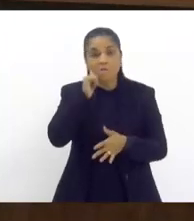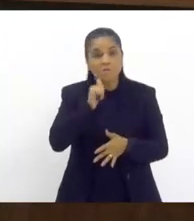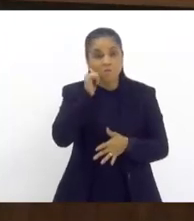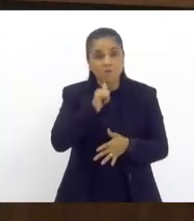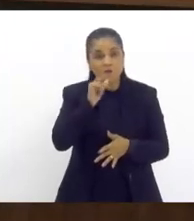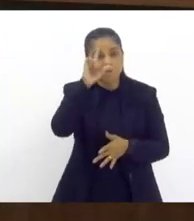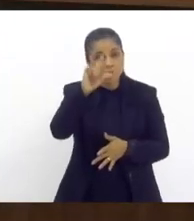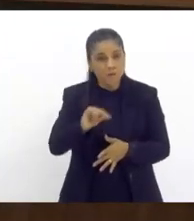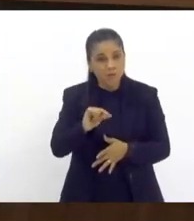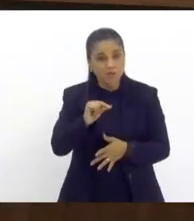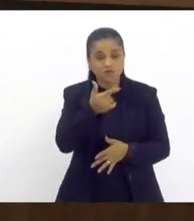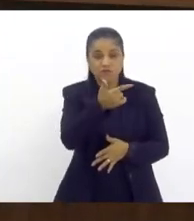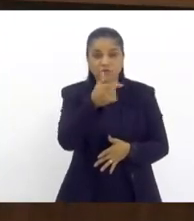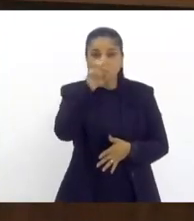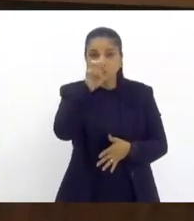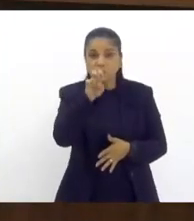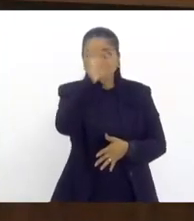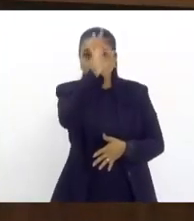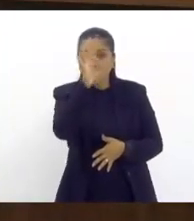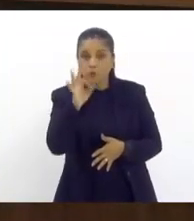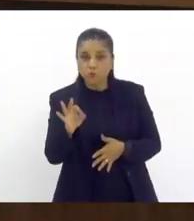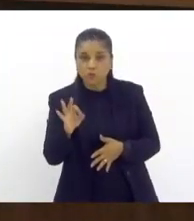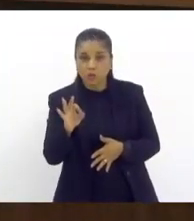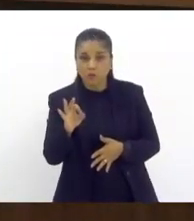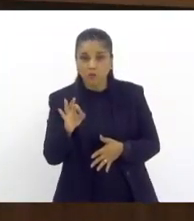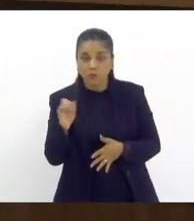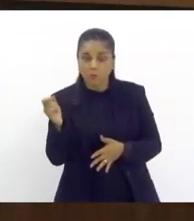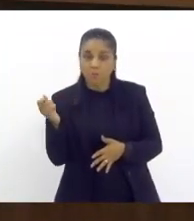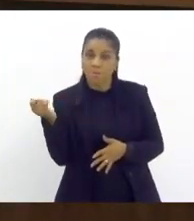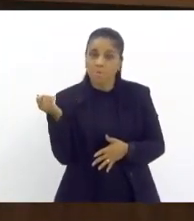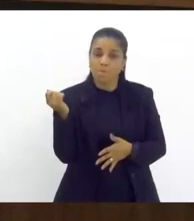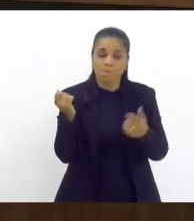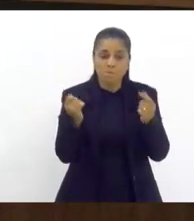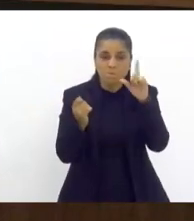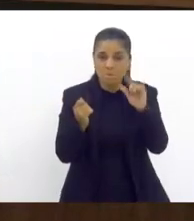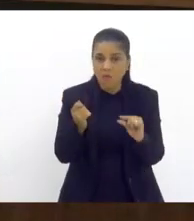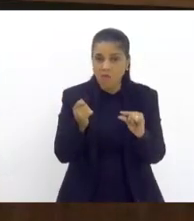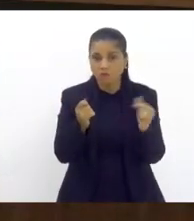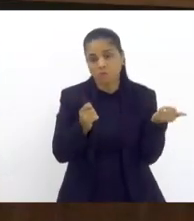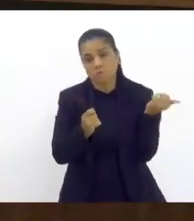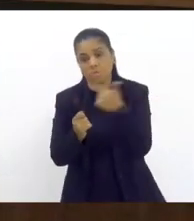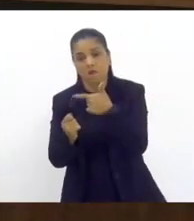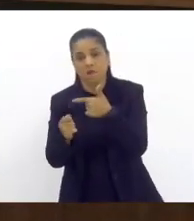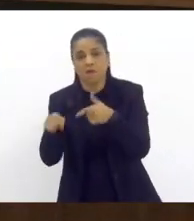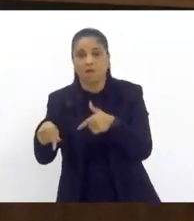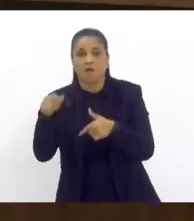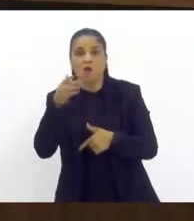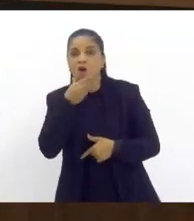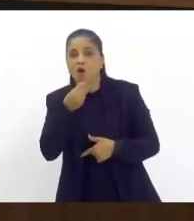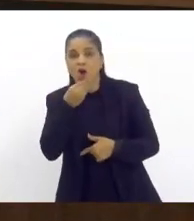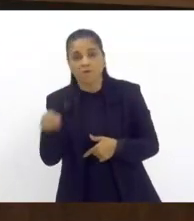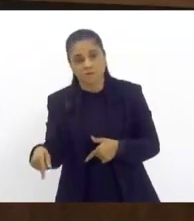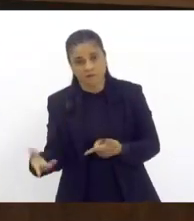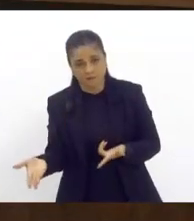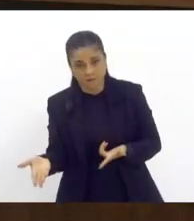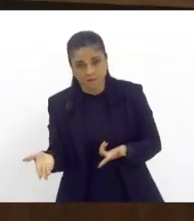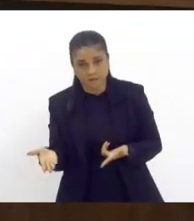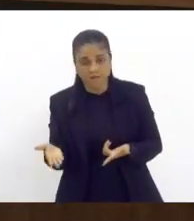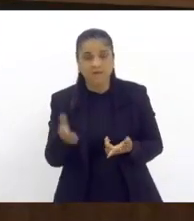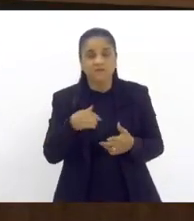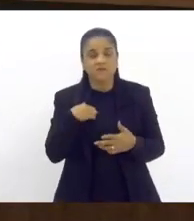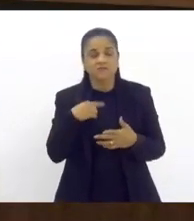receber 25% a menos do que os salários dos homens. Se a gente olha, inclusive, para o recorte de